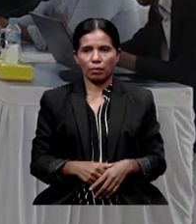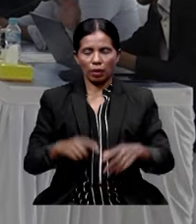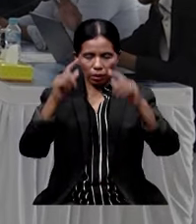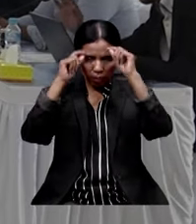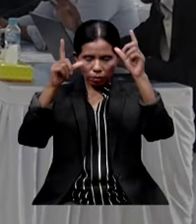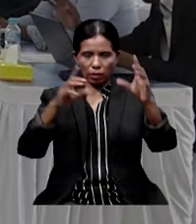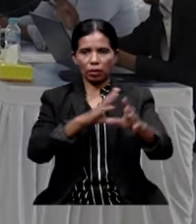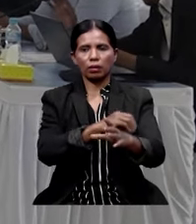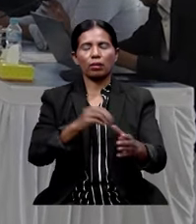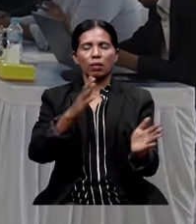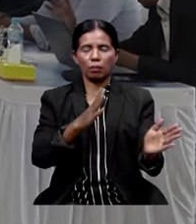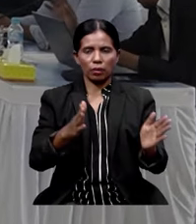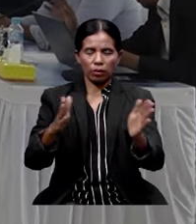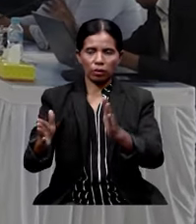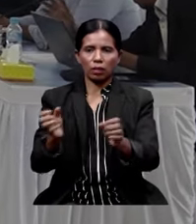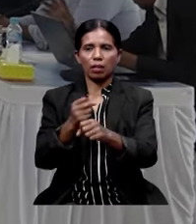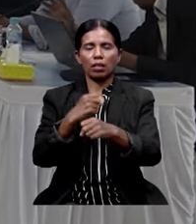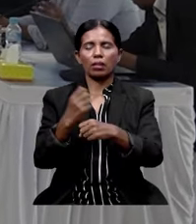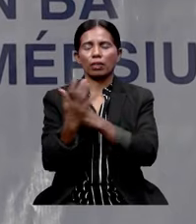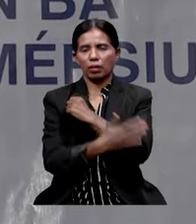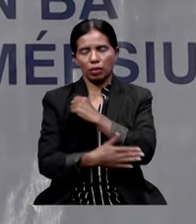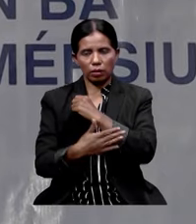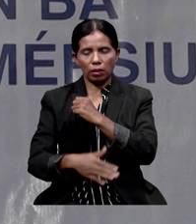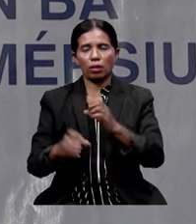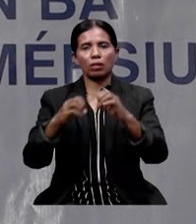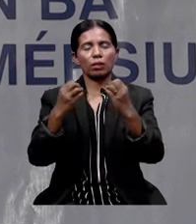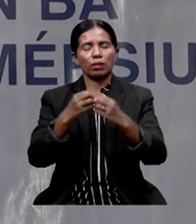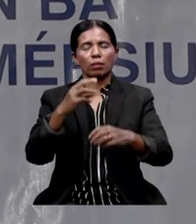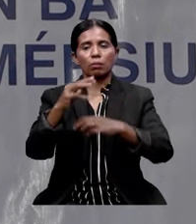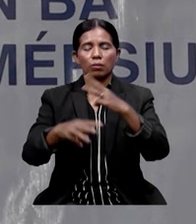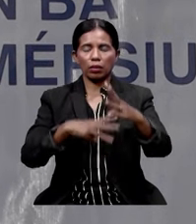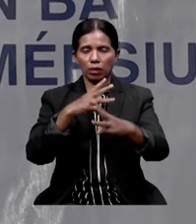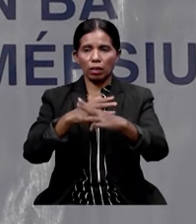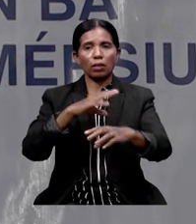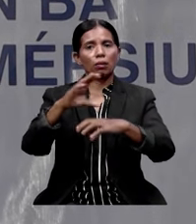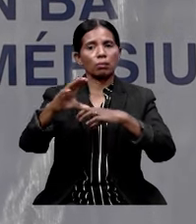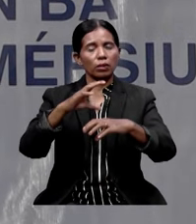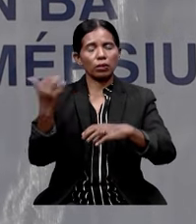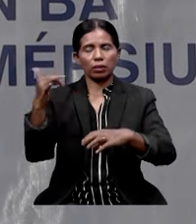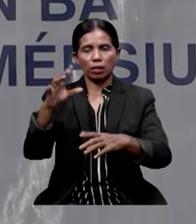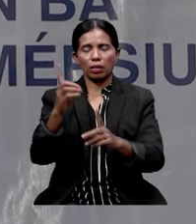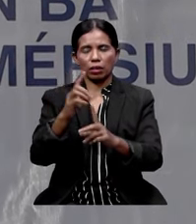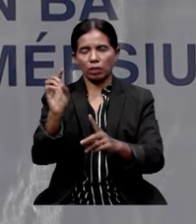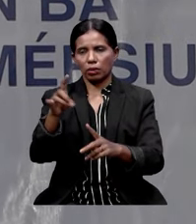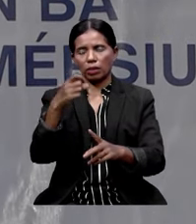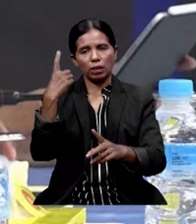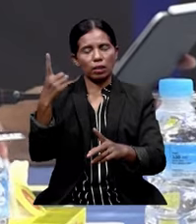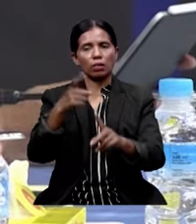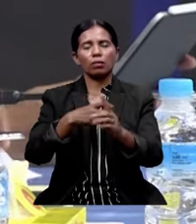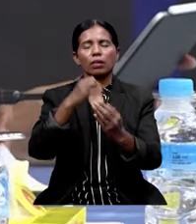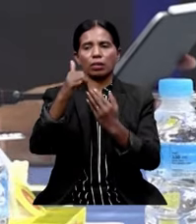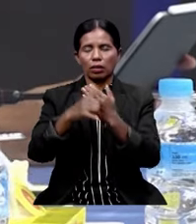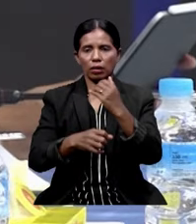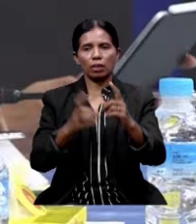Timor-Leste concluiu na processo de negociação com a nação membro da Organização Mundial do Comércio Sira e a Loronto são recém da fula em janeiro, Tinané, no e a